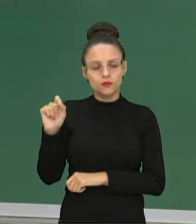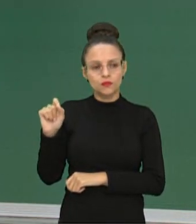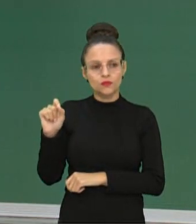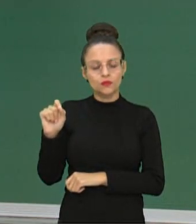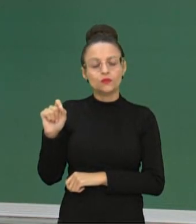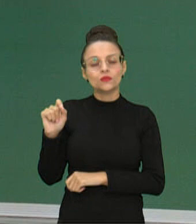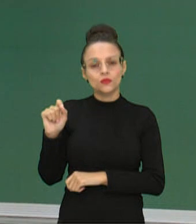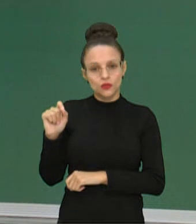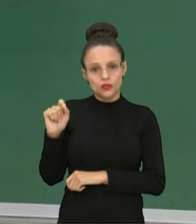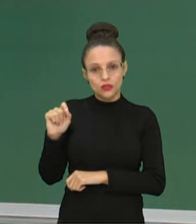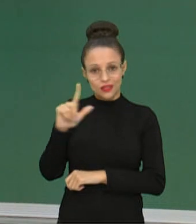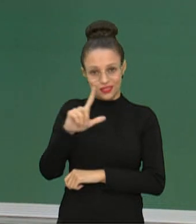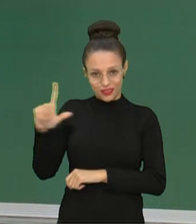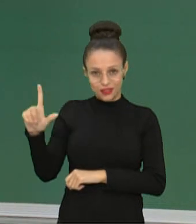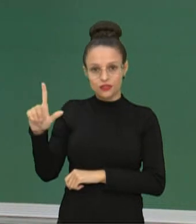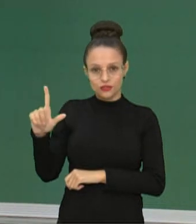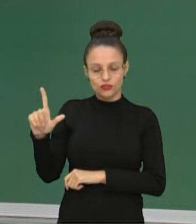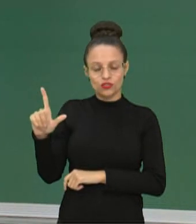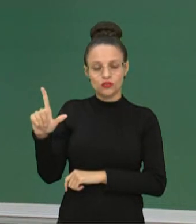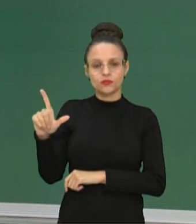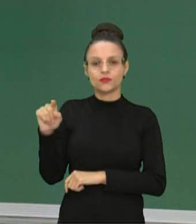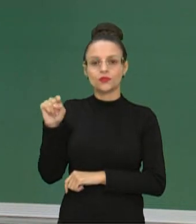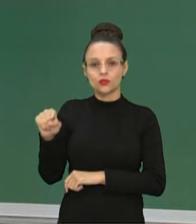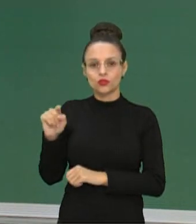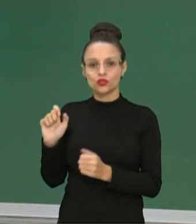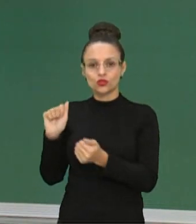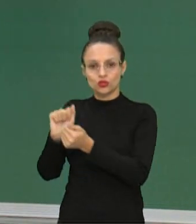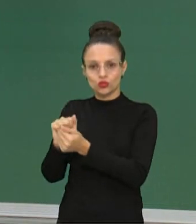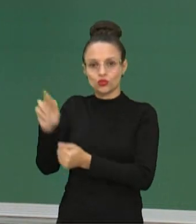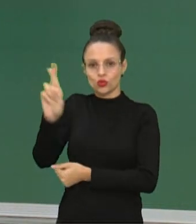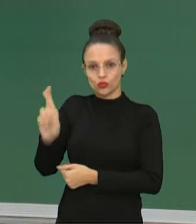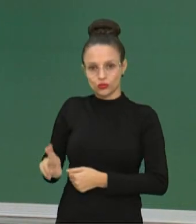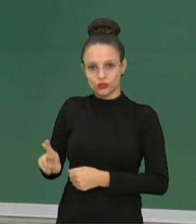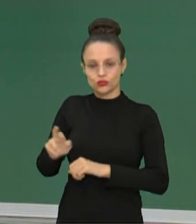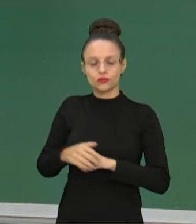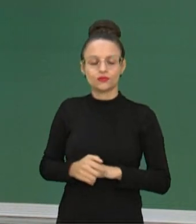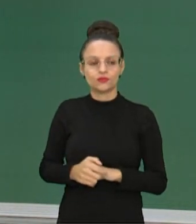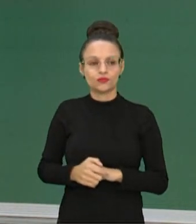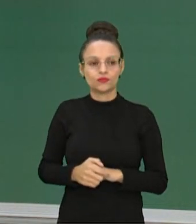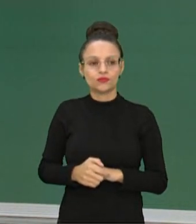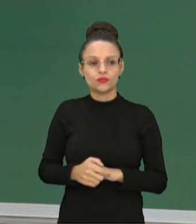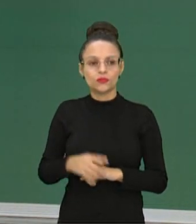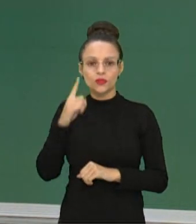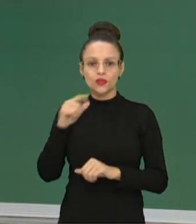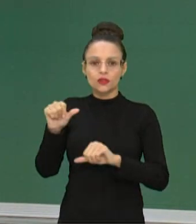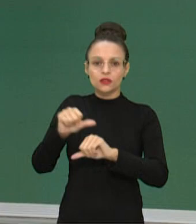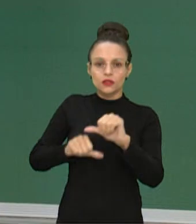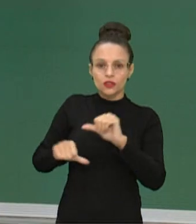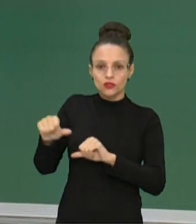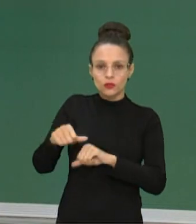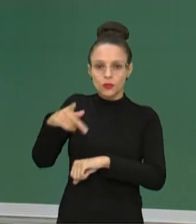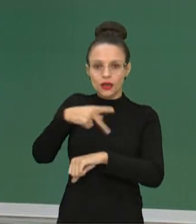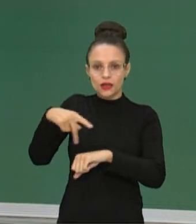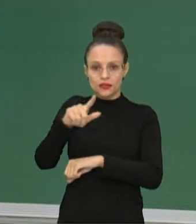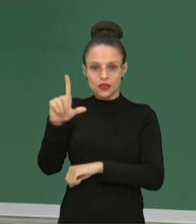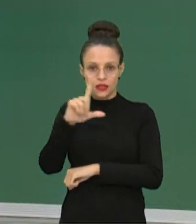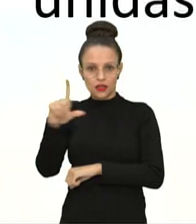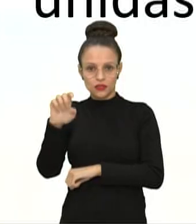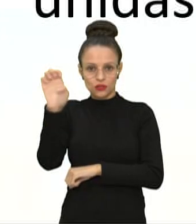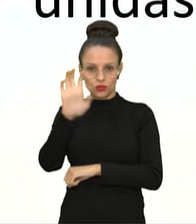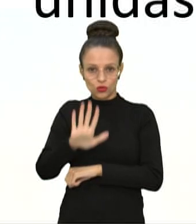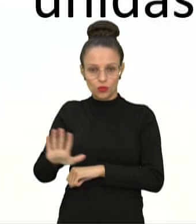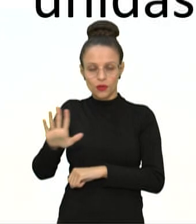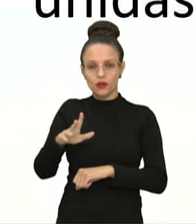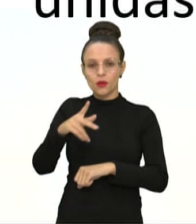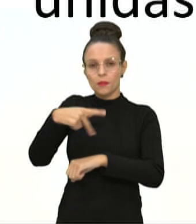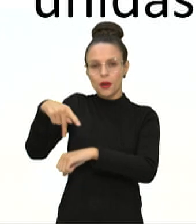que eu digo, lado leste, ficou junto com os russos. Então, transformações nos países do leste europeu. As transformações